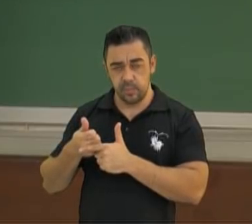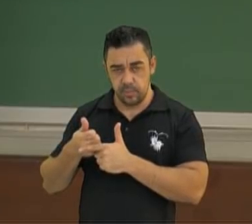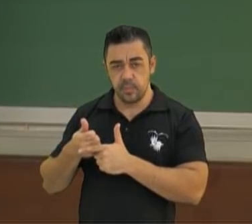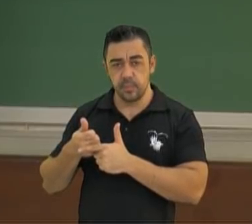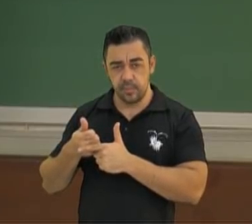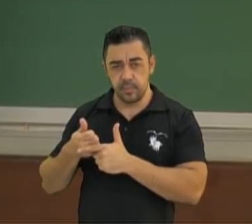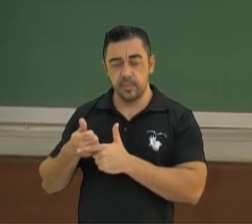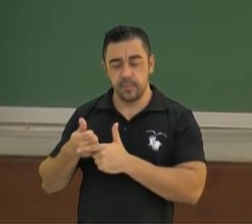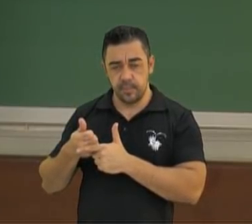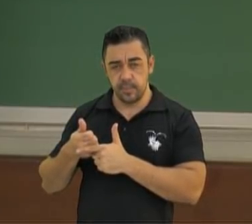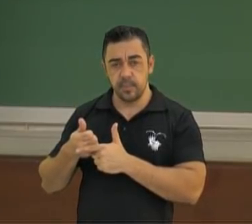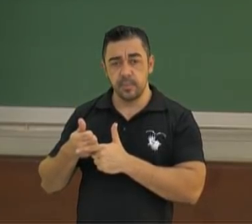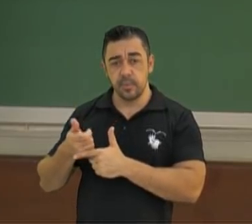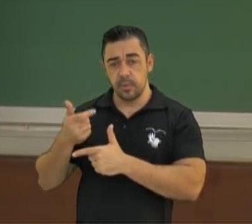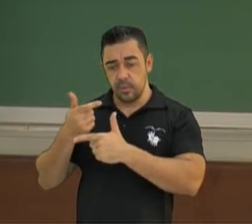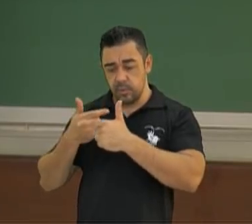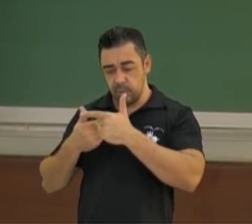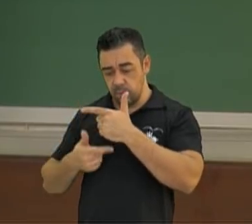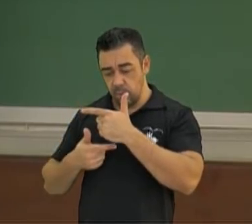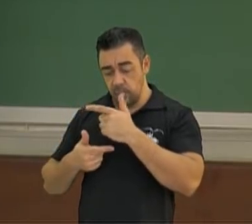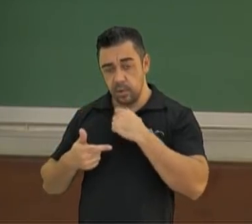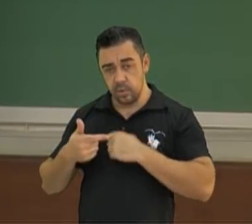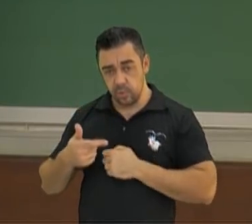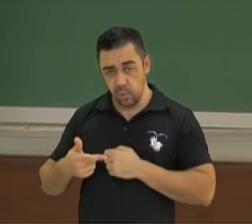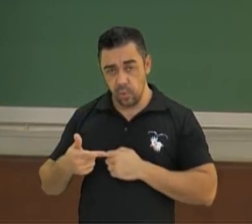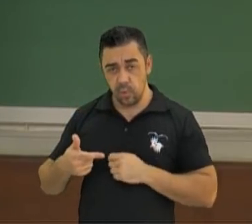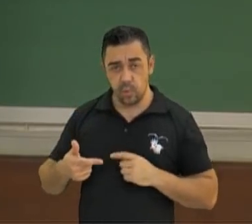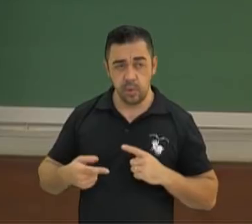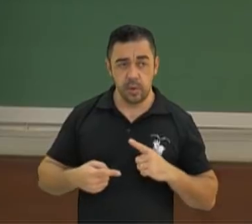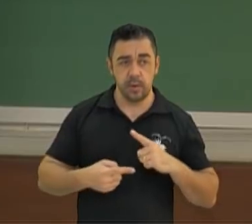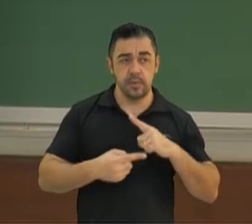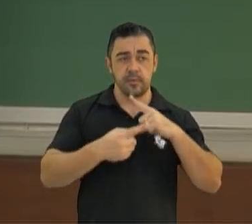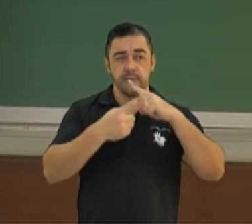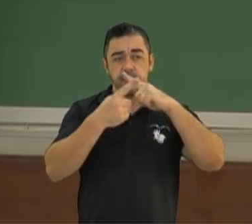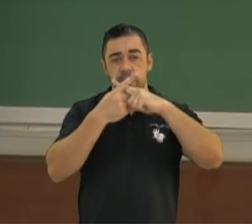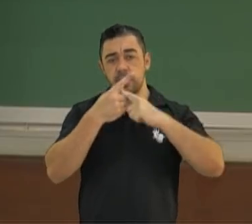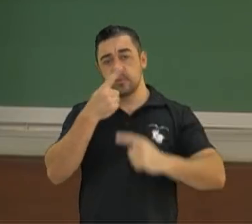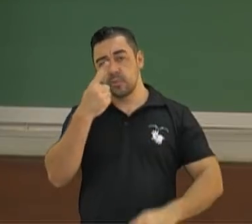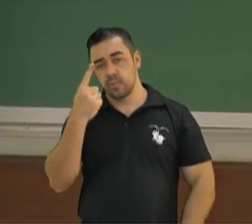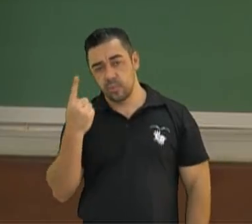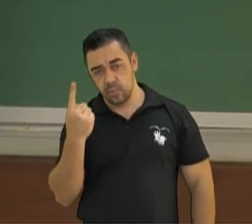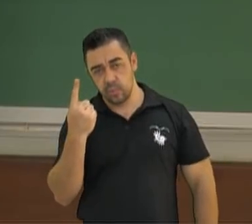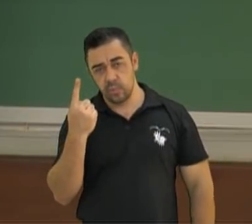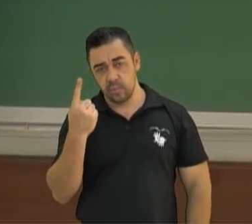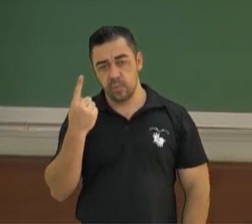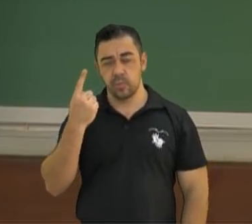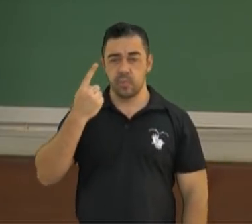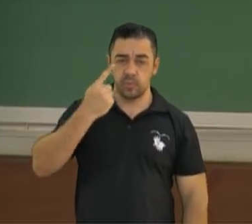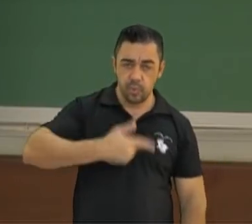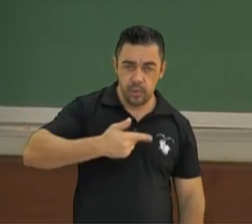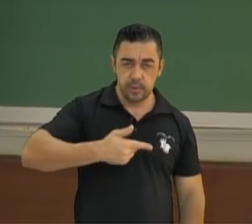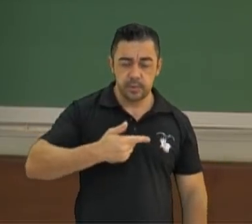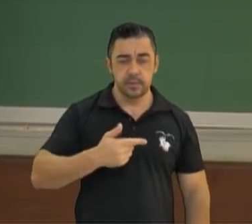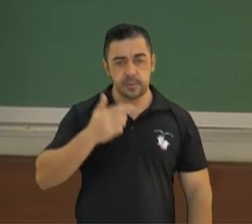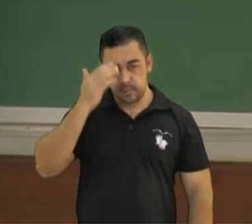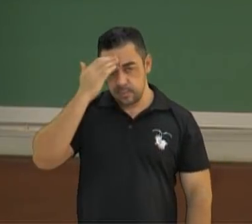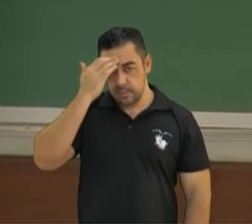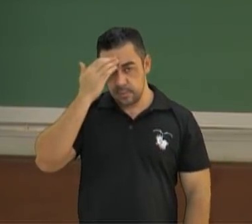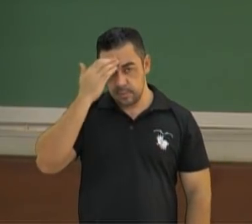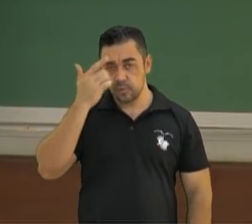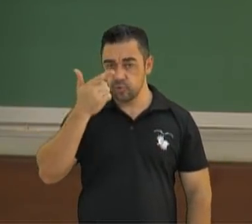pelo denominador da fração e o resultado que der aqui, eu multiplico pelo numerador.